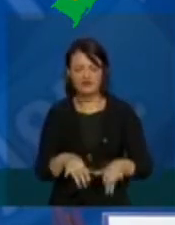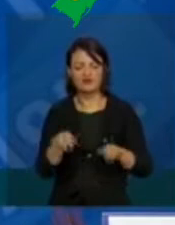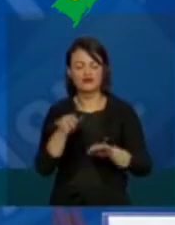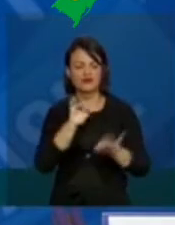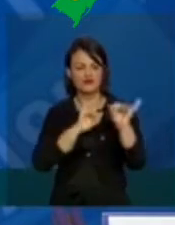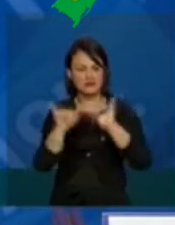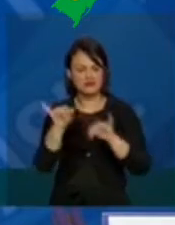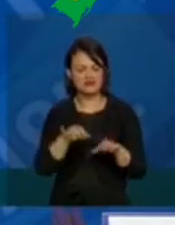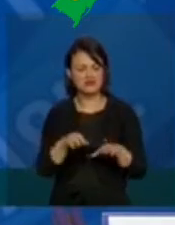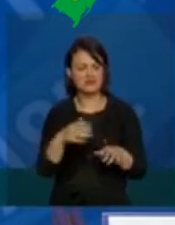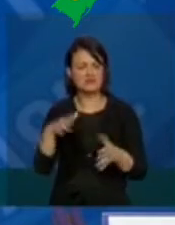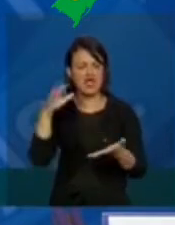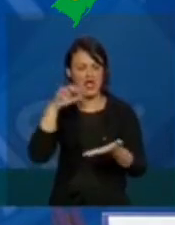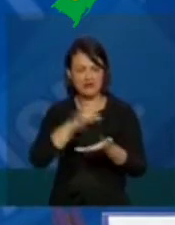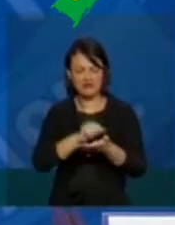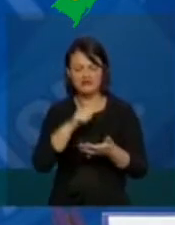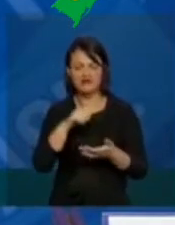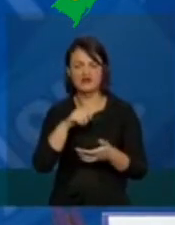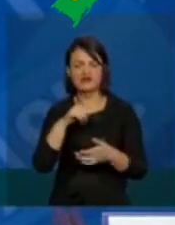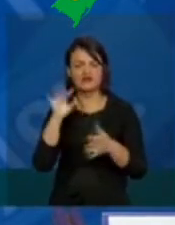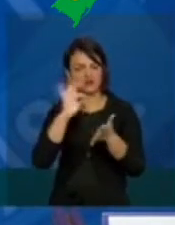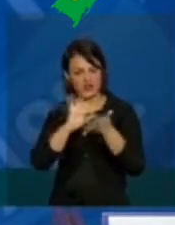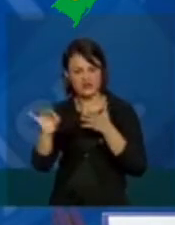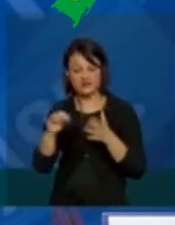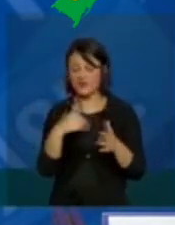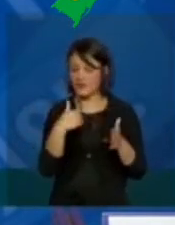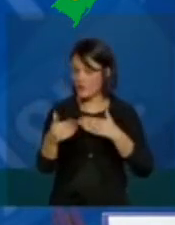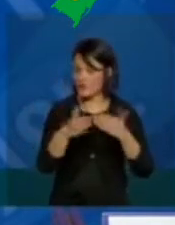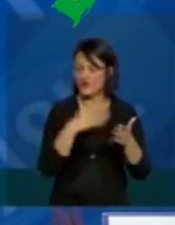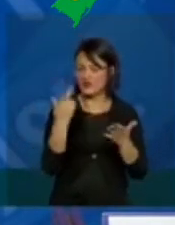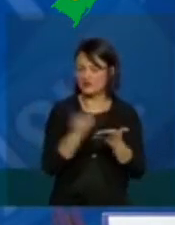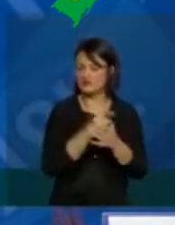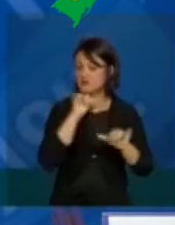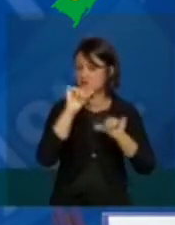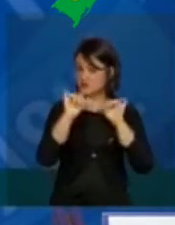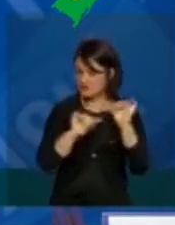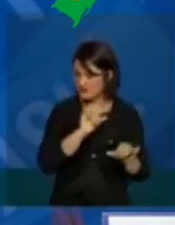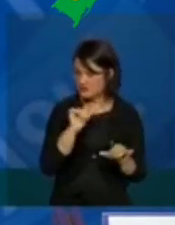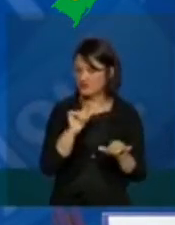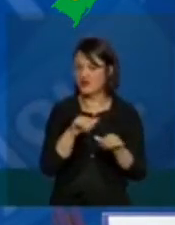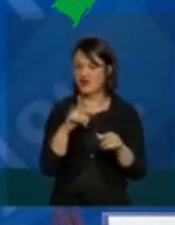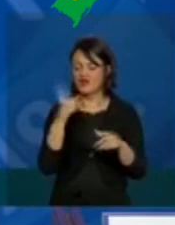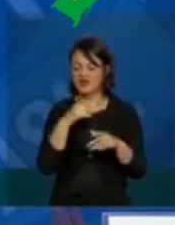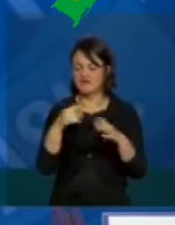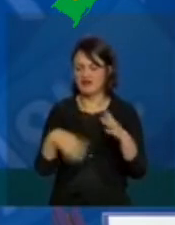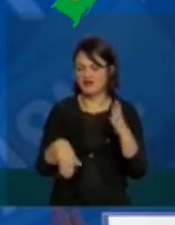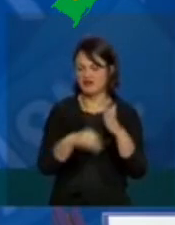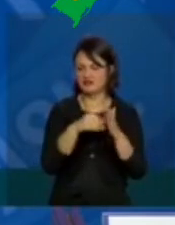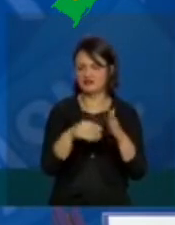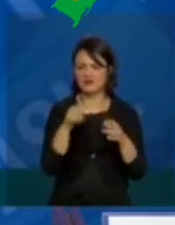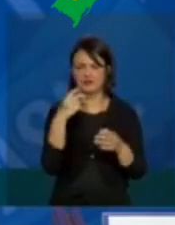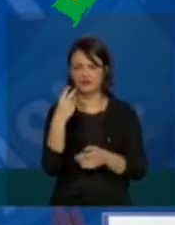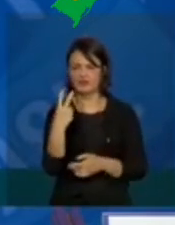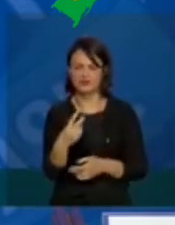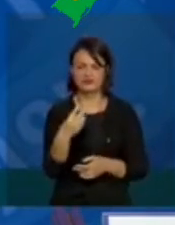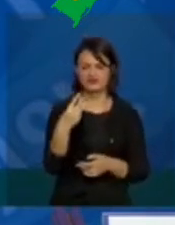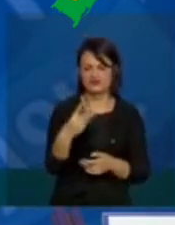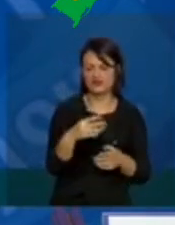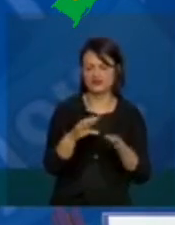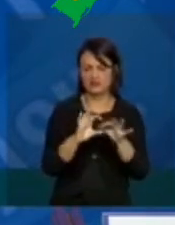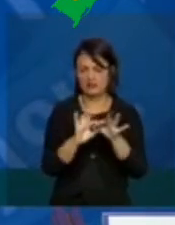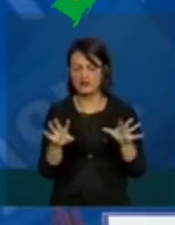de dados do nosso cadastro, toda vez que ocorrer uma modificação, for acrescentado um leito, 2 leitos,